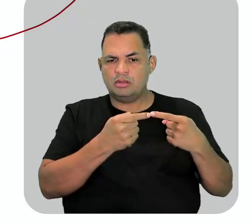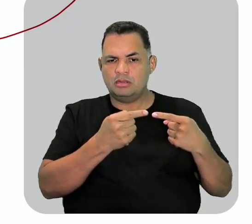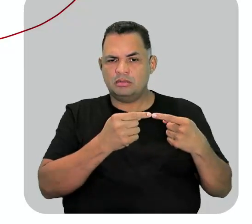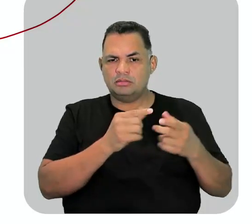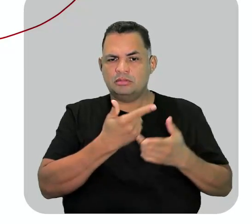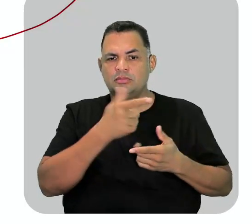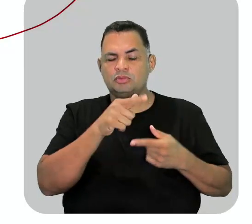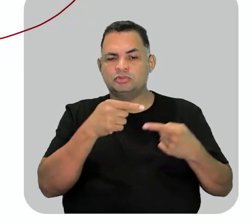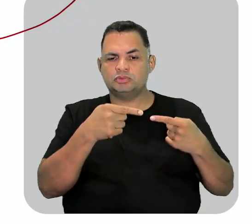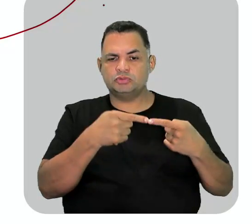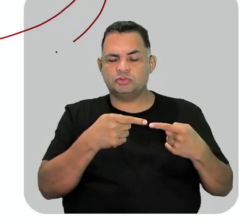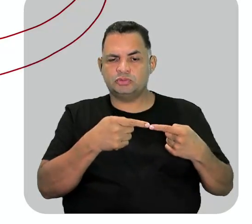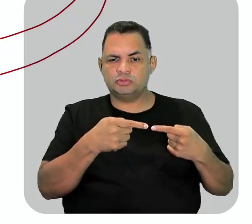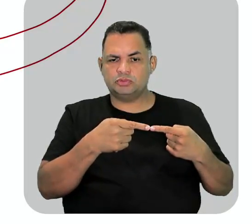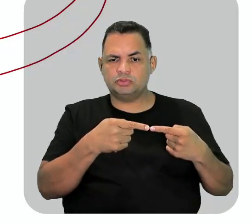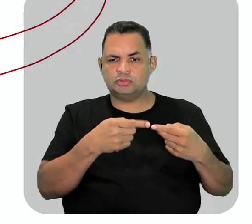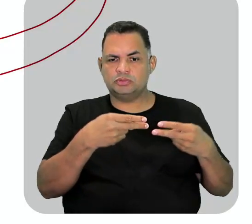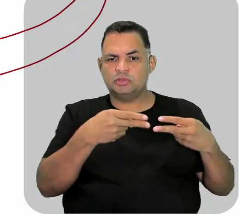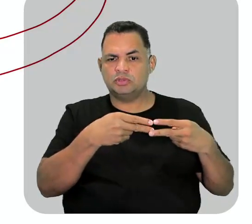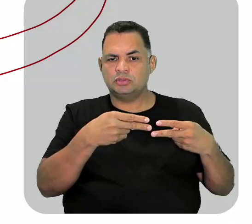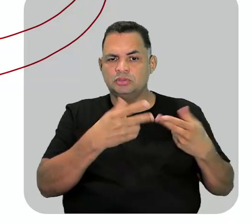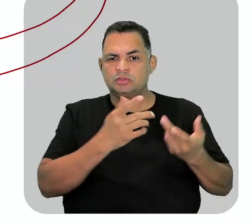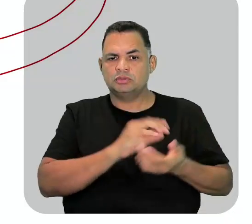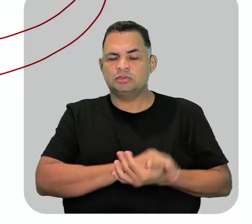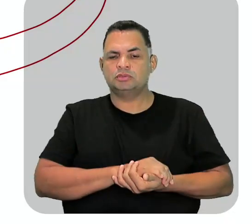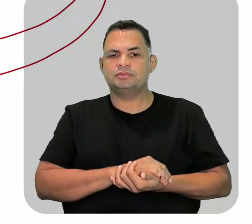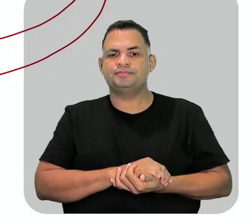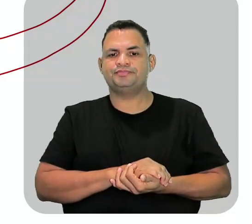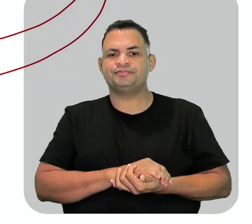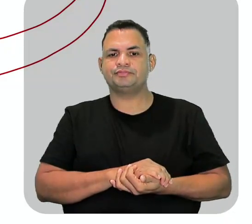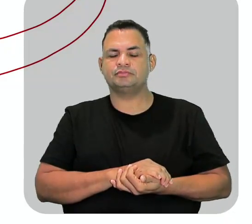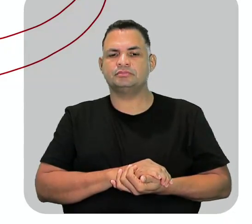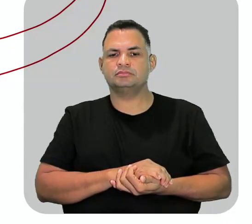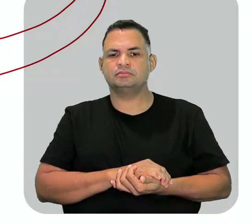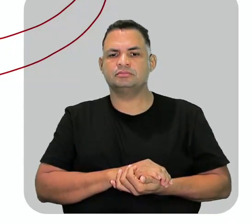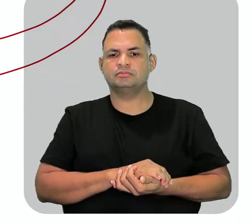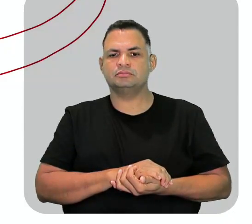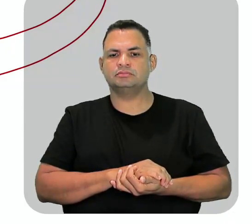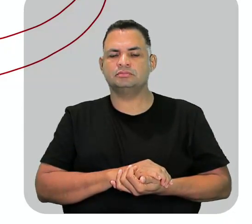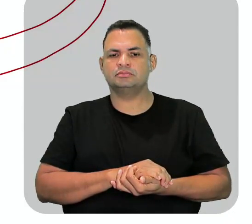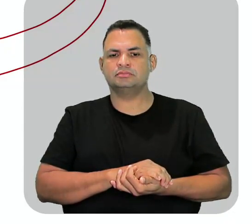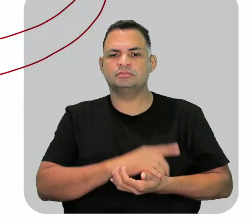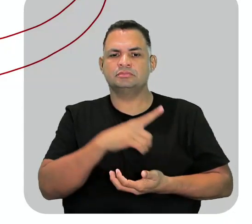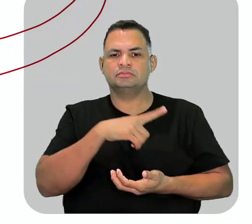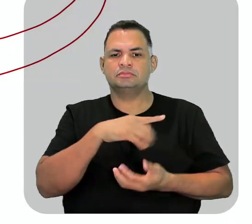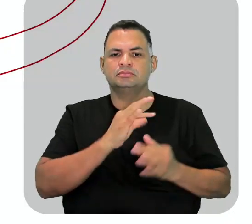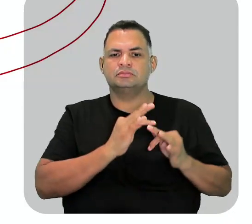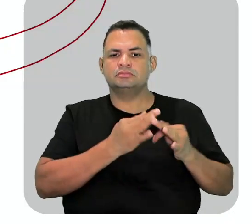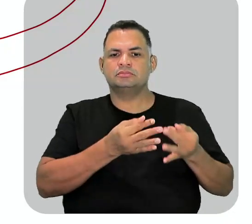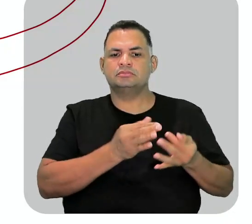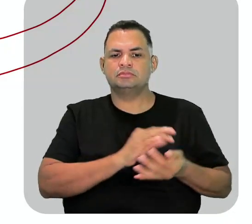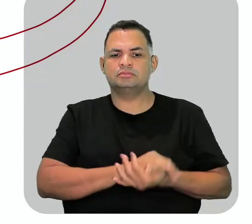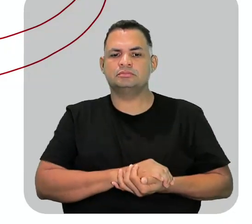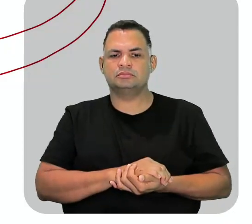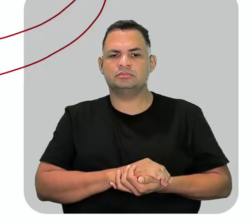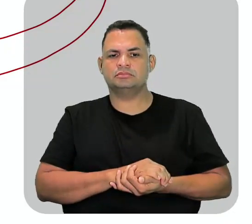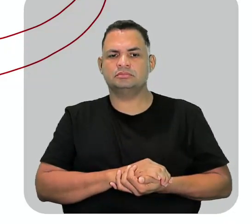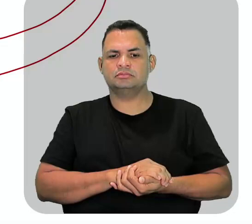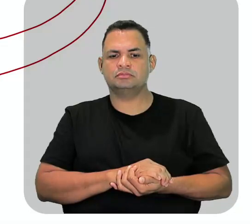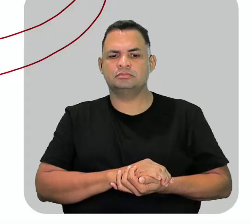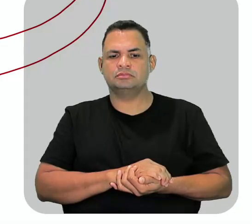outra, aonde o outro hidrogênio também vai se ligar à minha cadeia. Então, eu vou ter no final esse produto aqui,